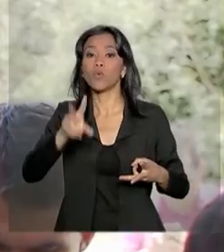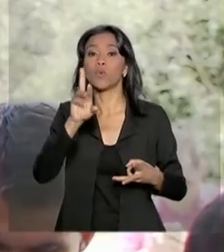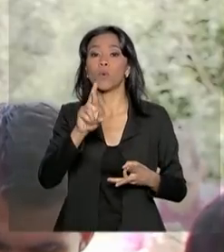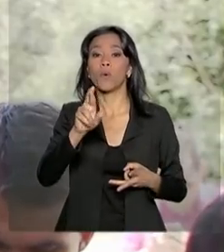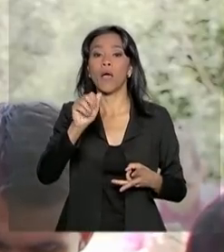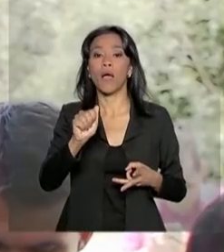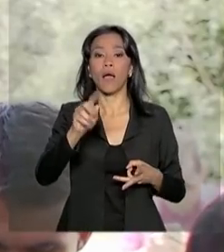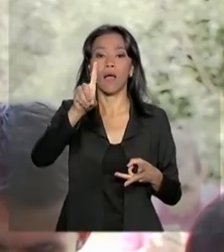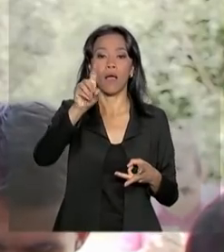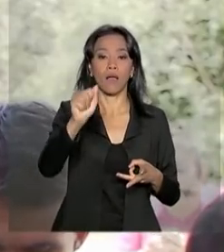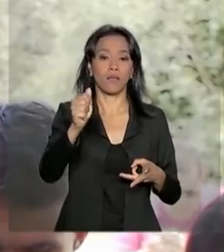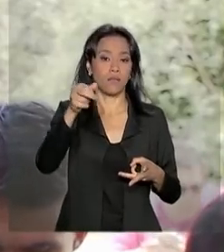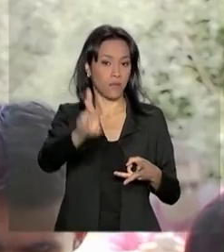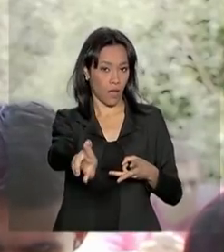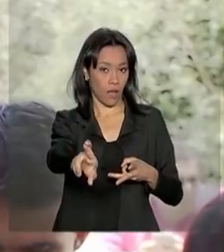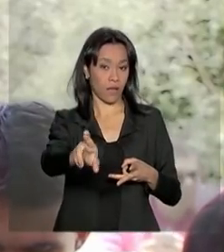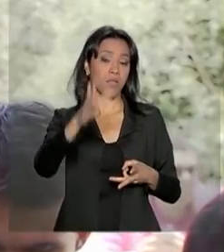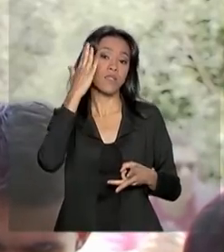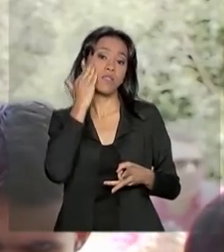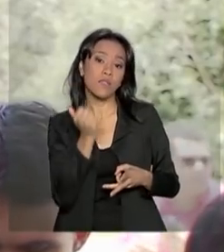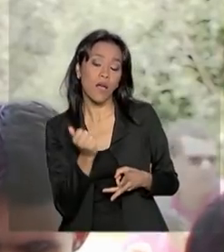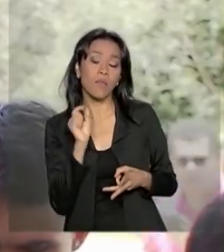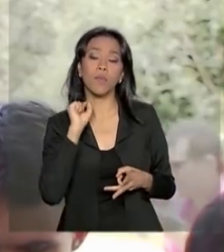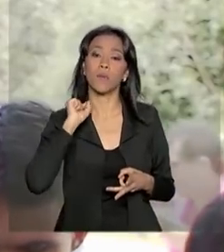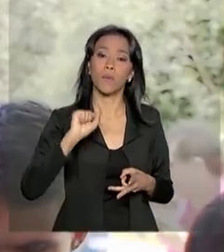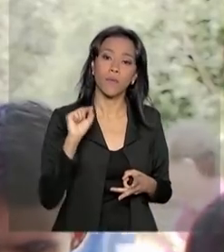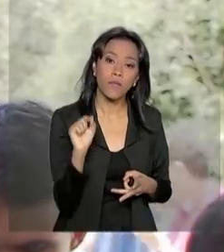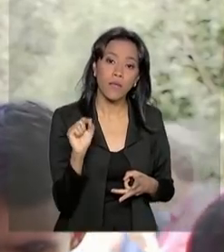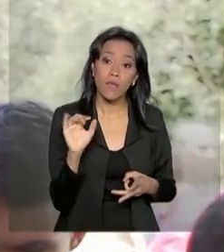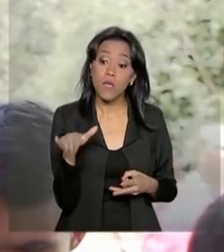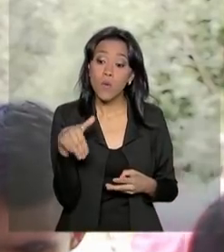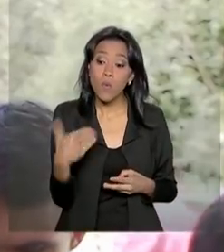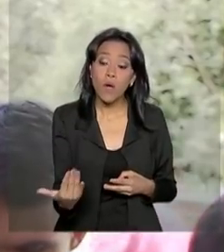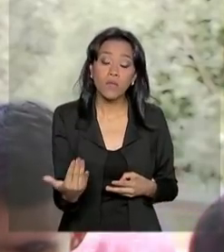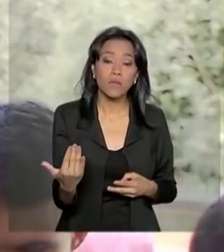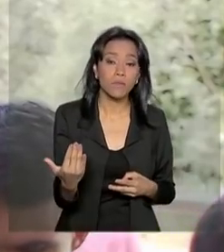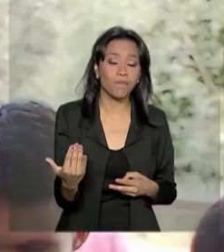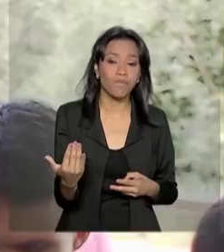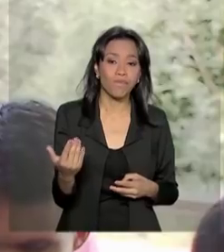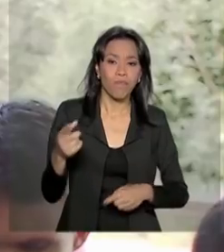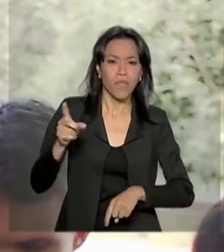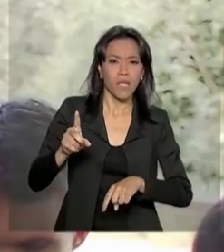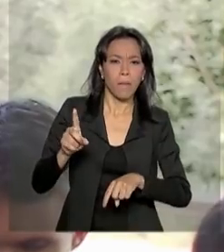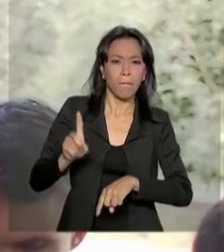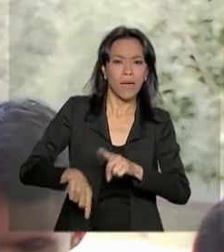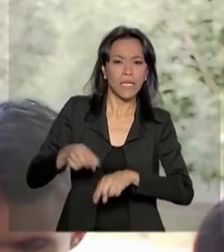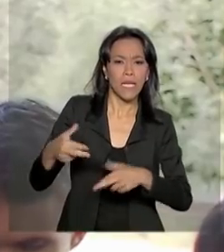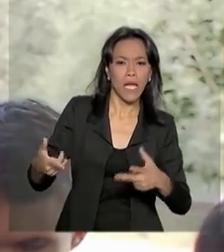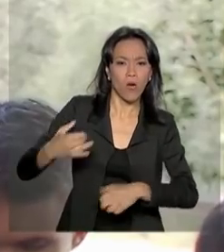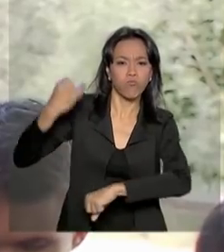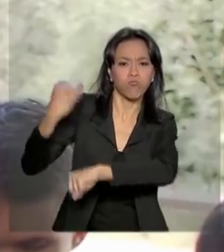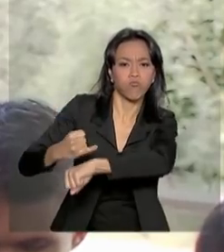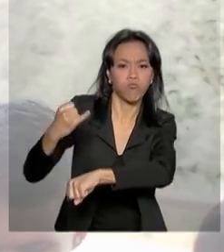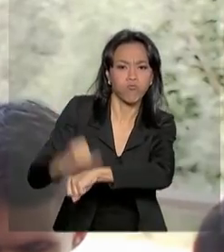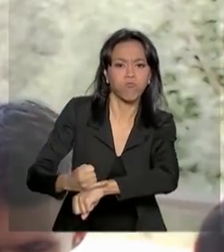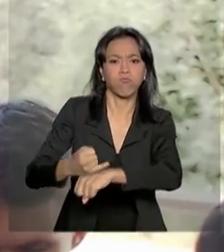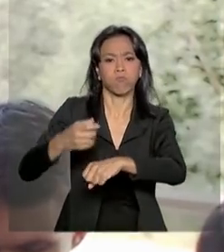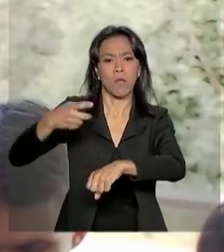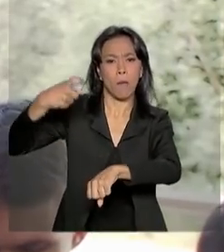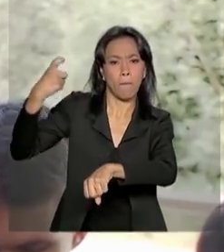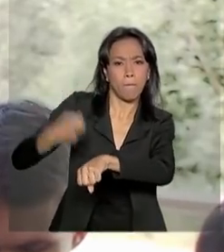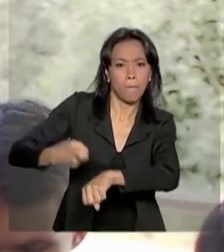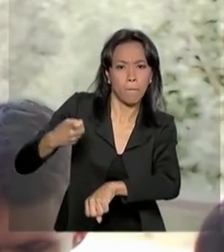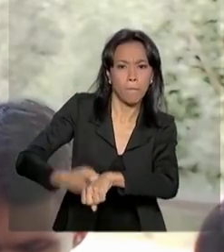consegue identificar a diferença entre a situação de quando o material é um material de concreto ou quando é um material de lama.